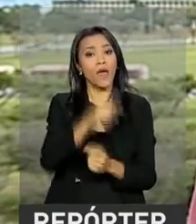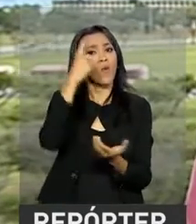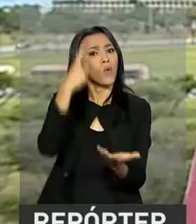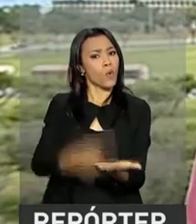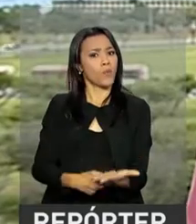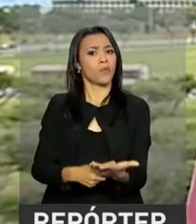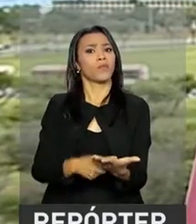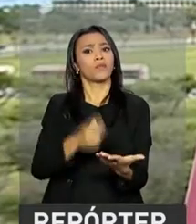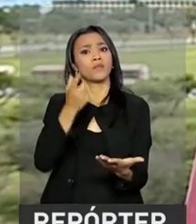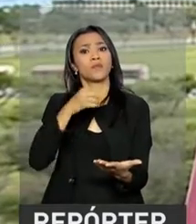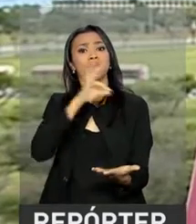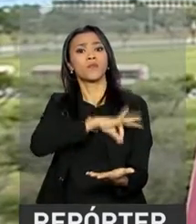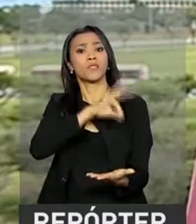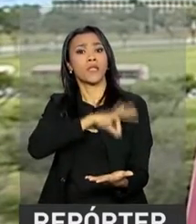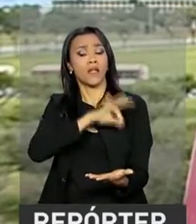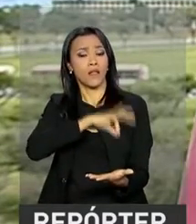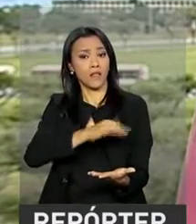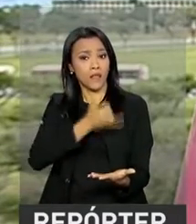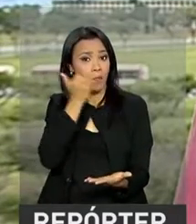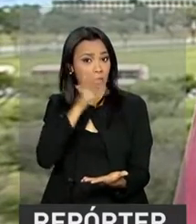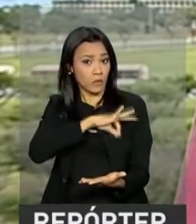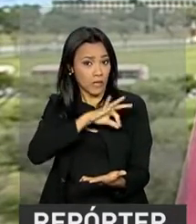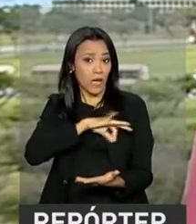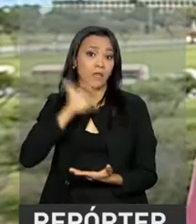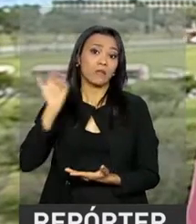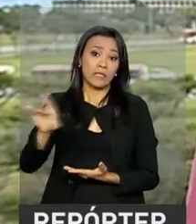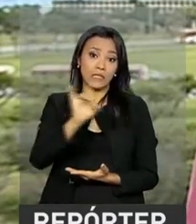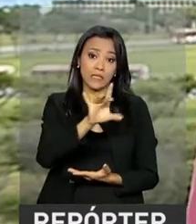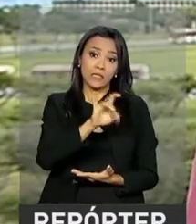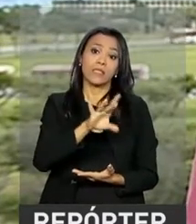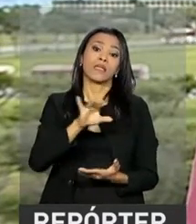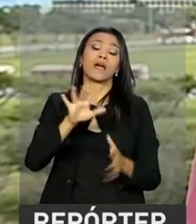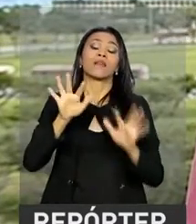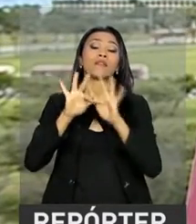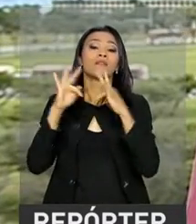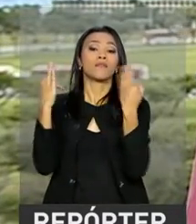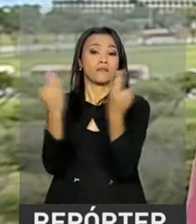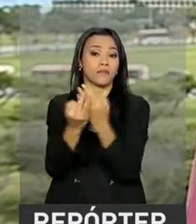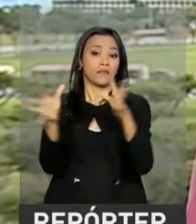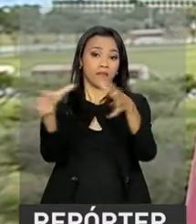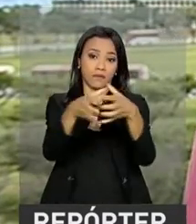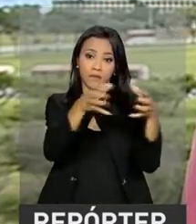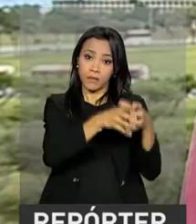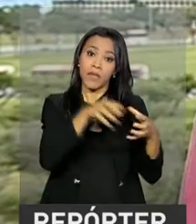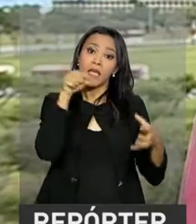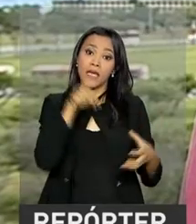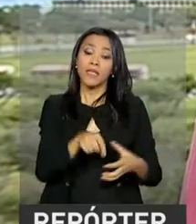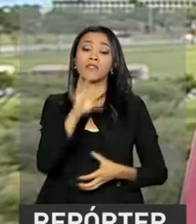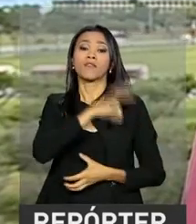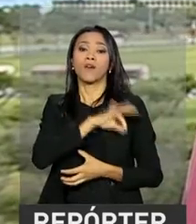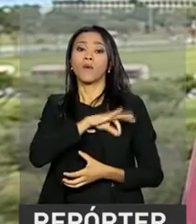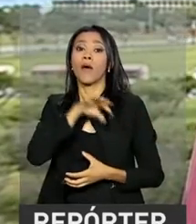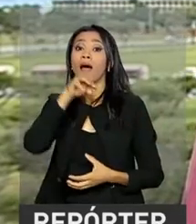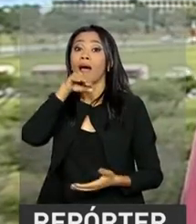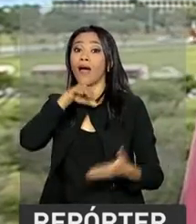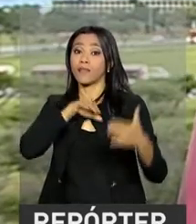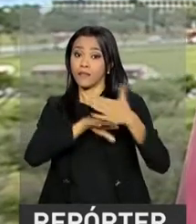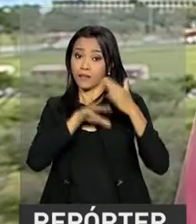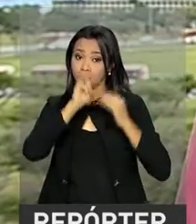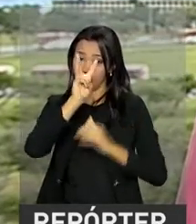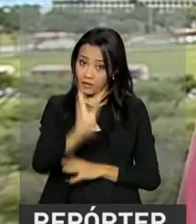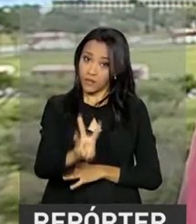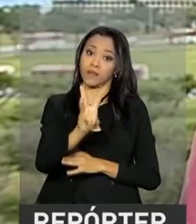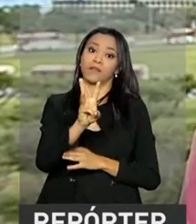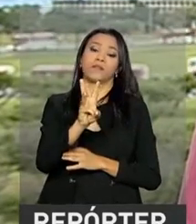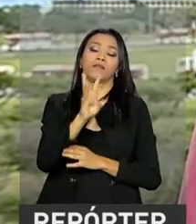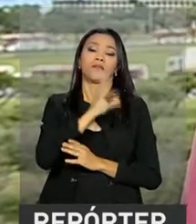da renda familiar bruta mensal por pessoa de cada estudante essa renda deve ser de até 3 salários mínimos por